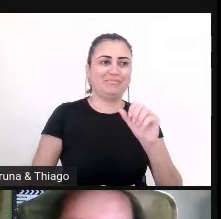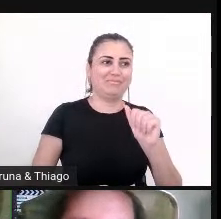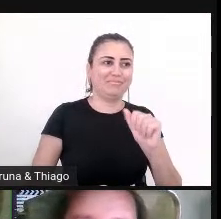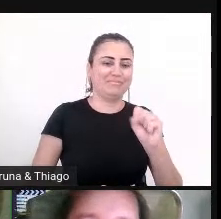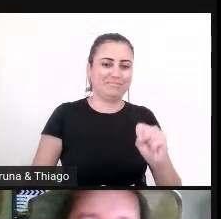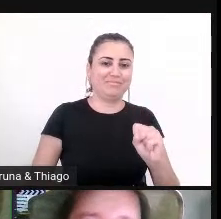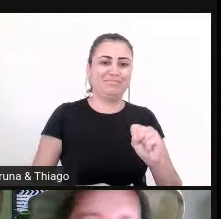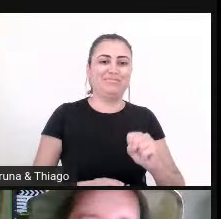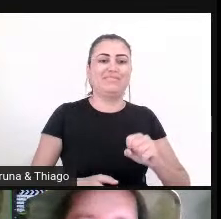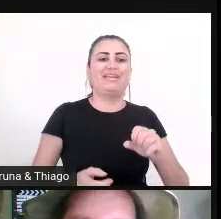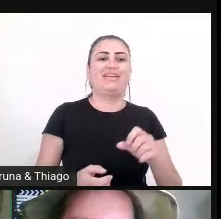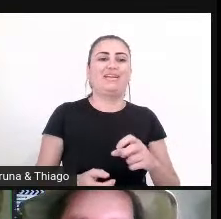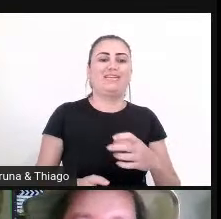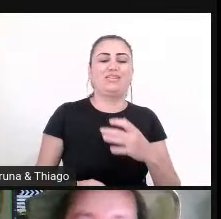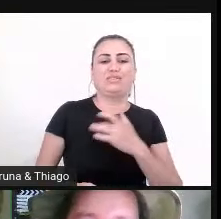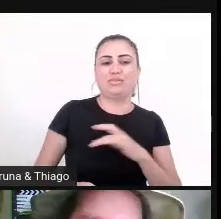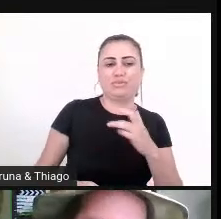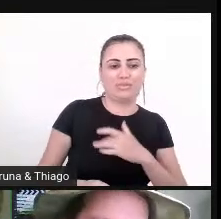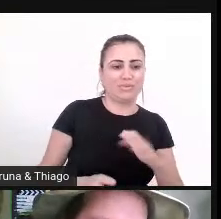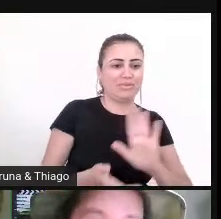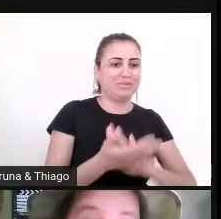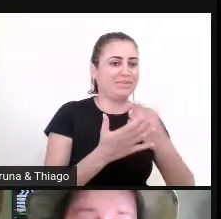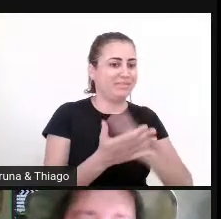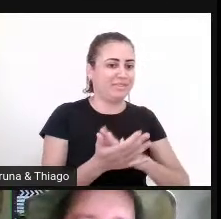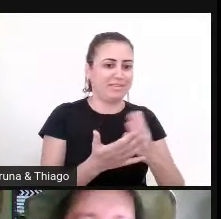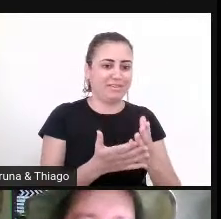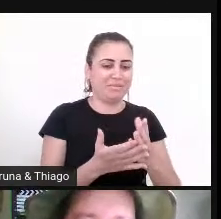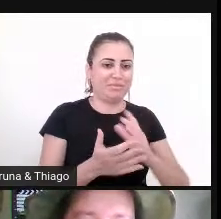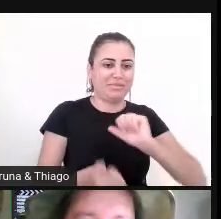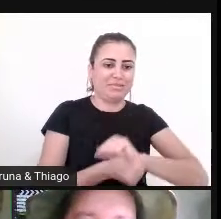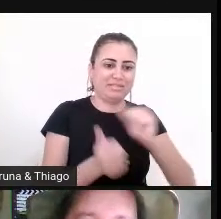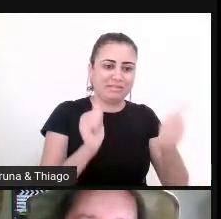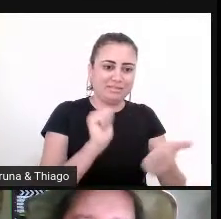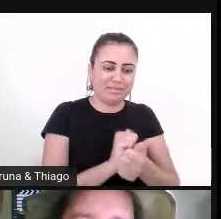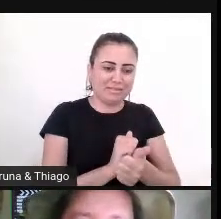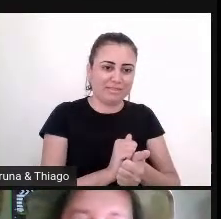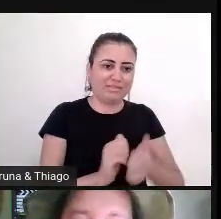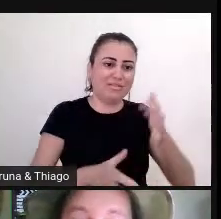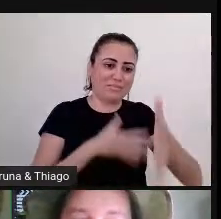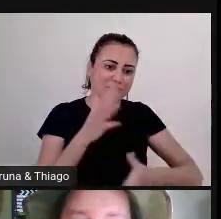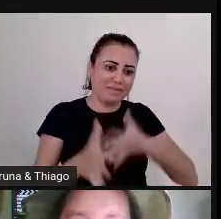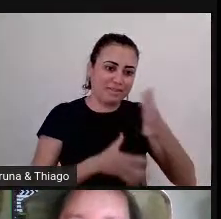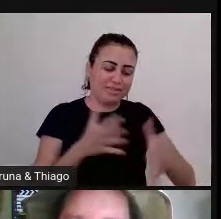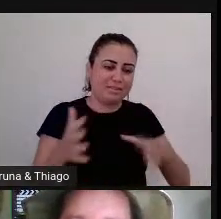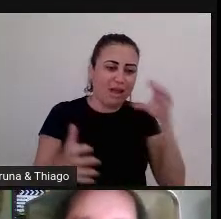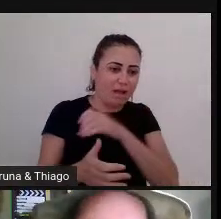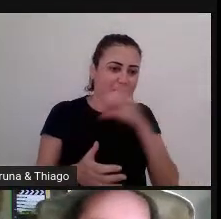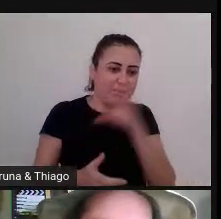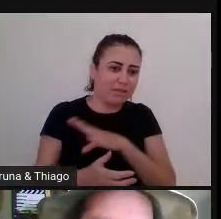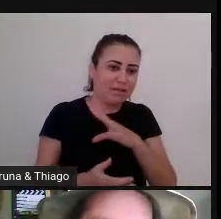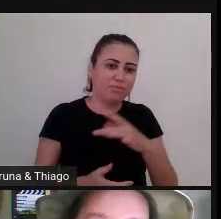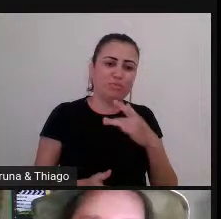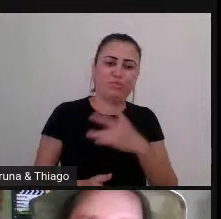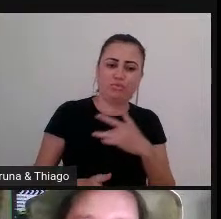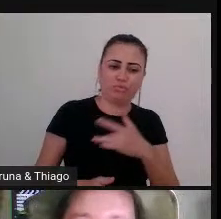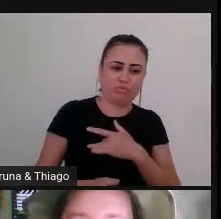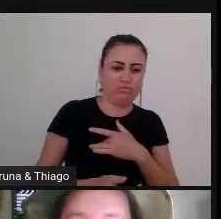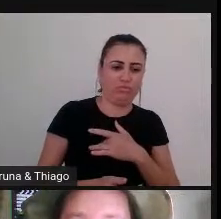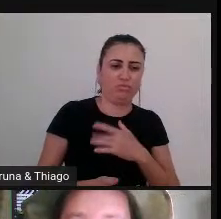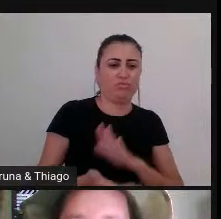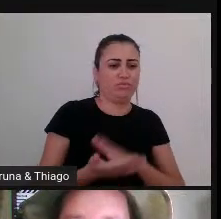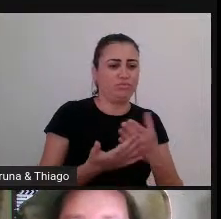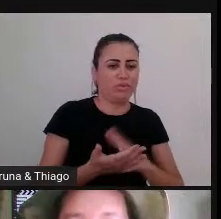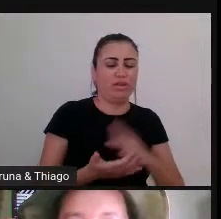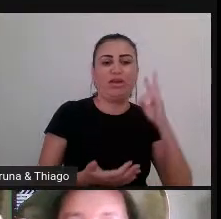por Libras, né? Mas acho que é por causa do tempo também, mas eu vou tentar ir mais tranquilo agora. E em Rondônia